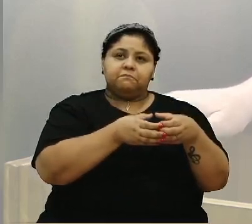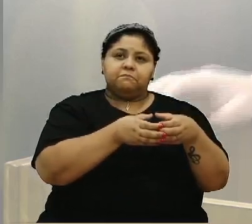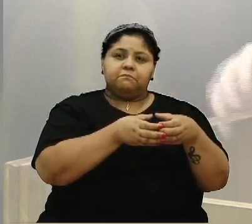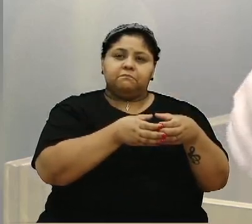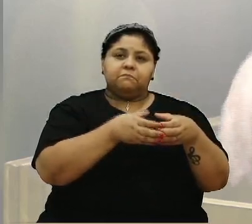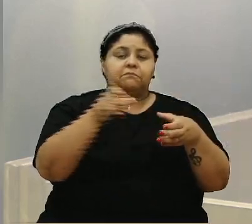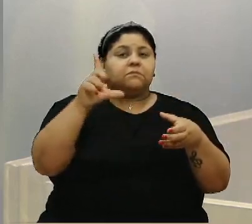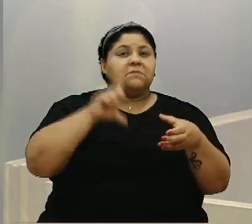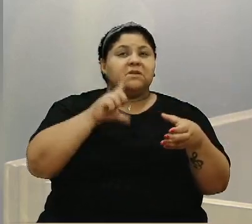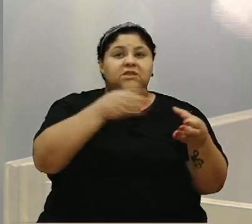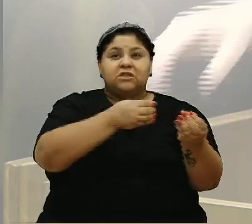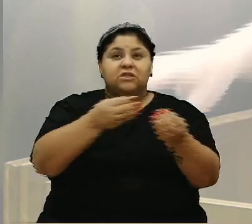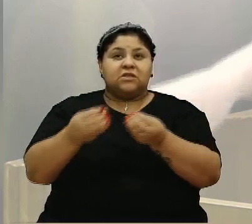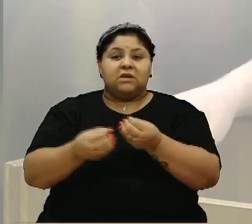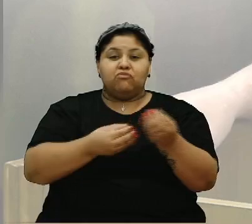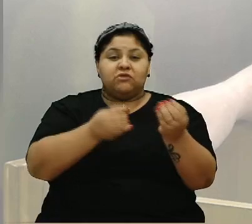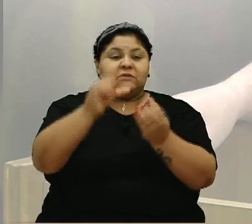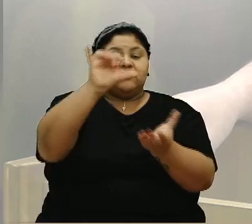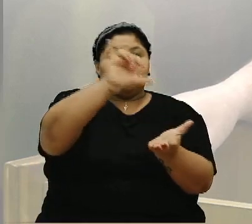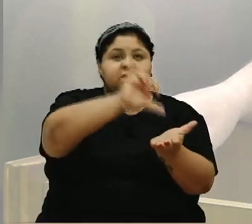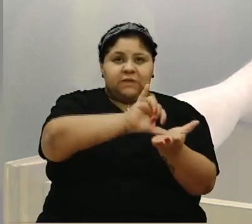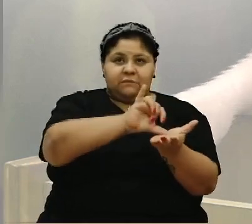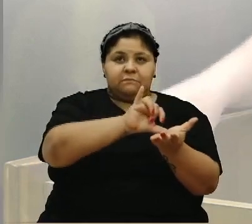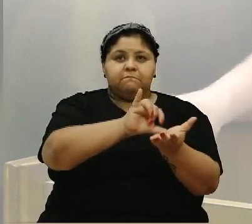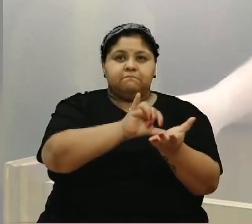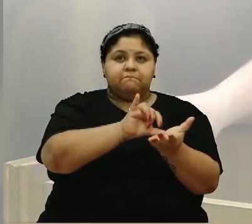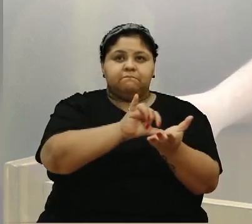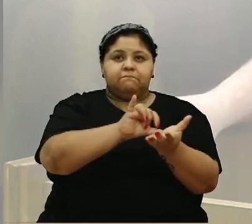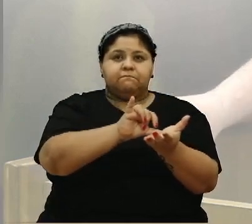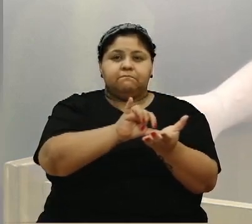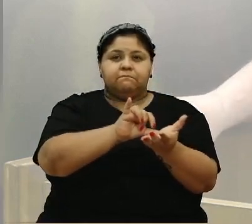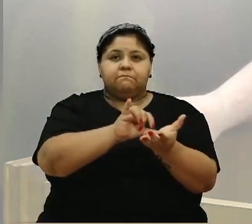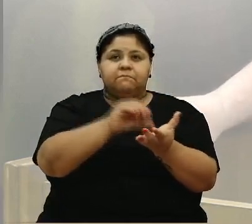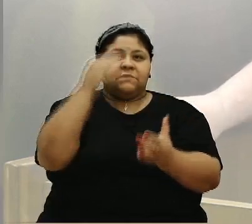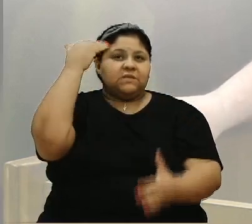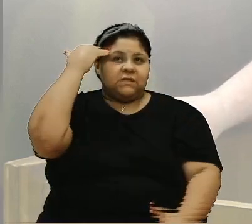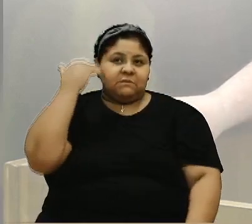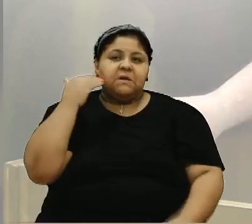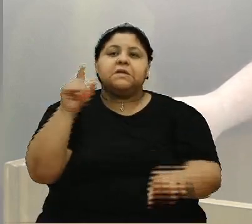que tem muita gente de centro. Santa Maria também.